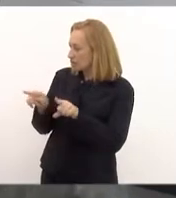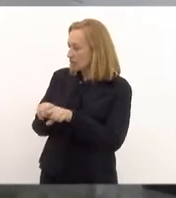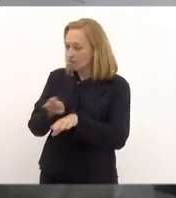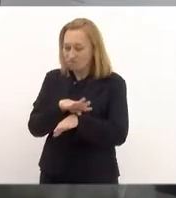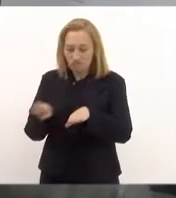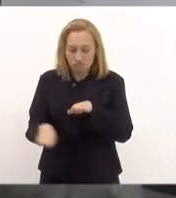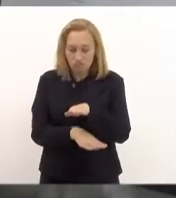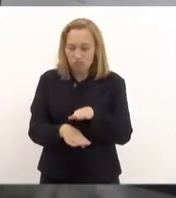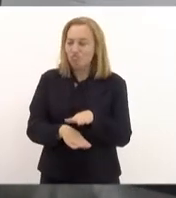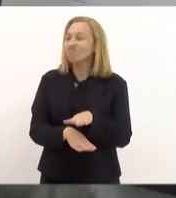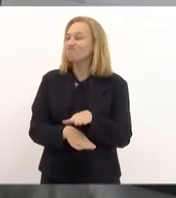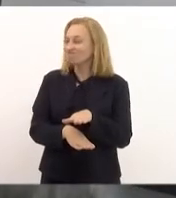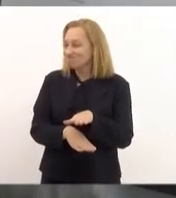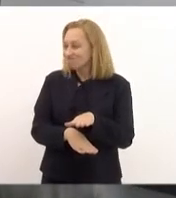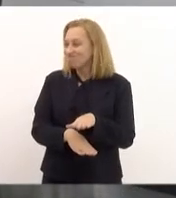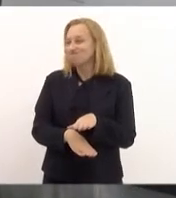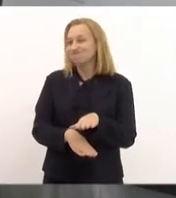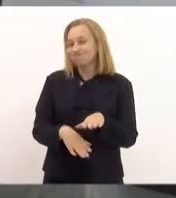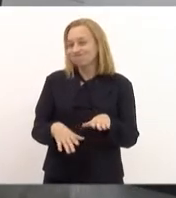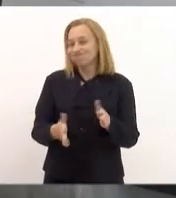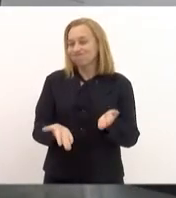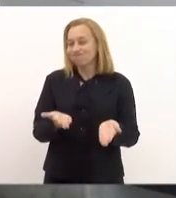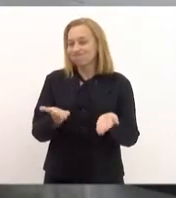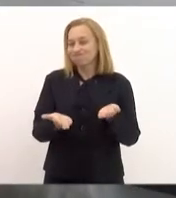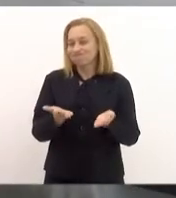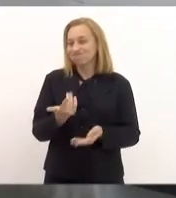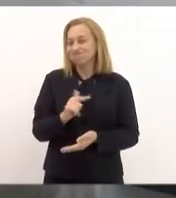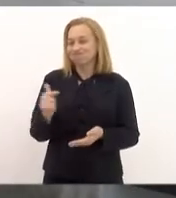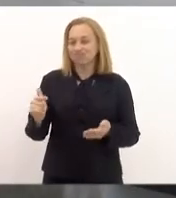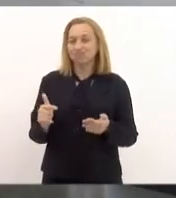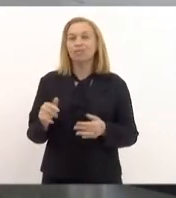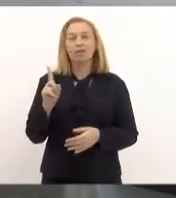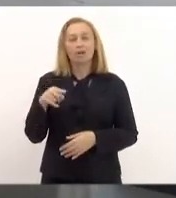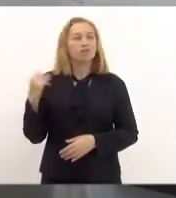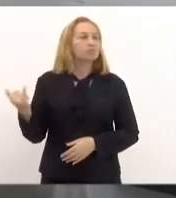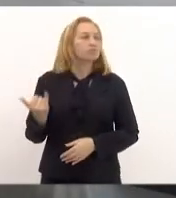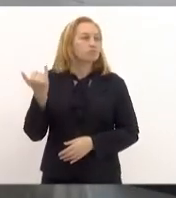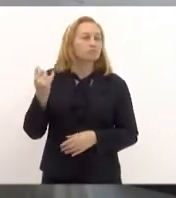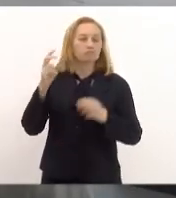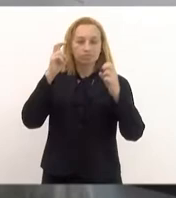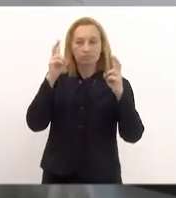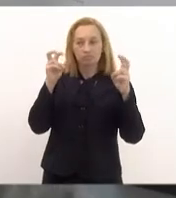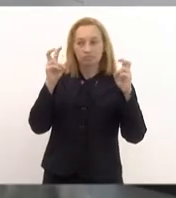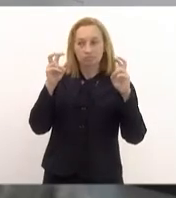desigualdades, por muitas diferenças, por muitos desequilíbrios. Então, é um tema importante que eu quero aqui